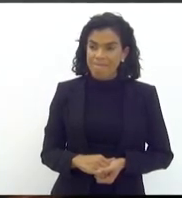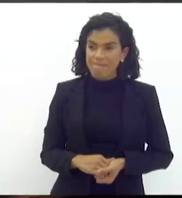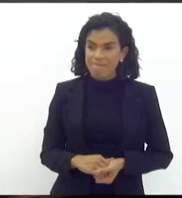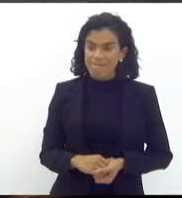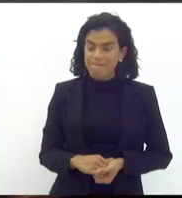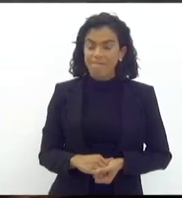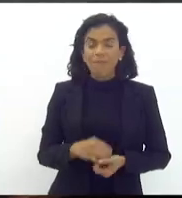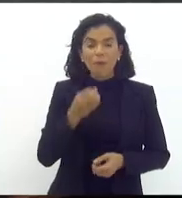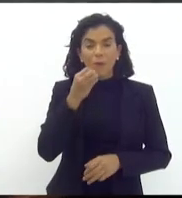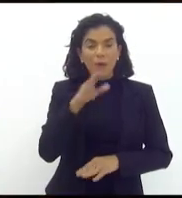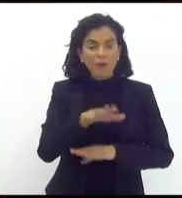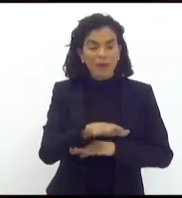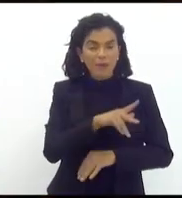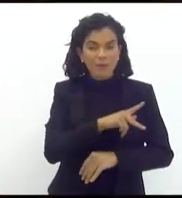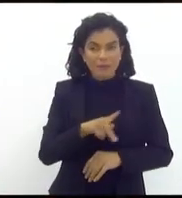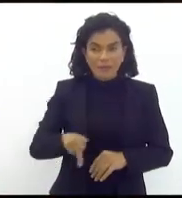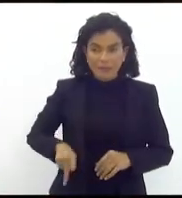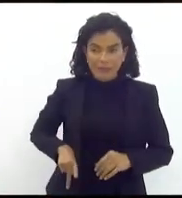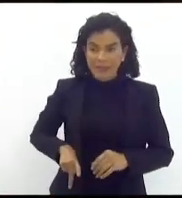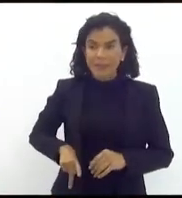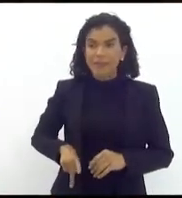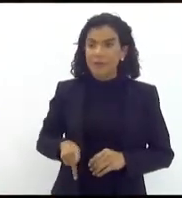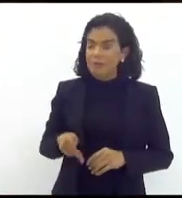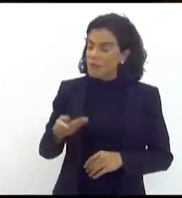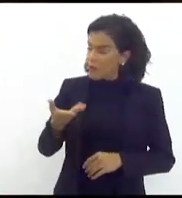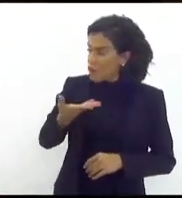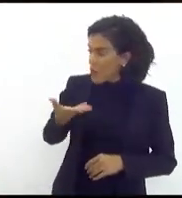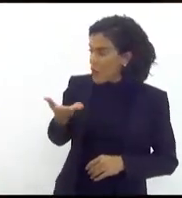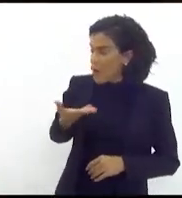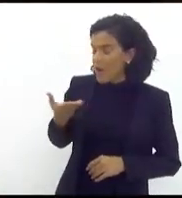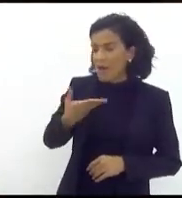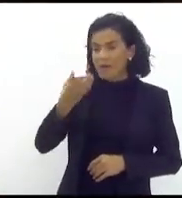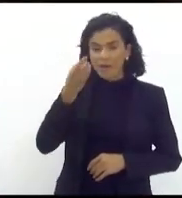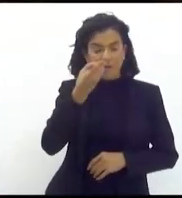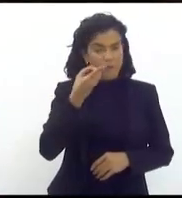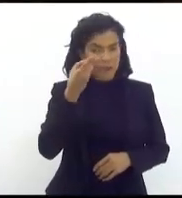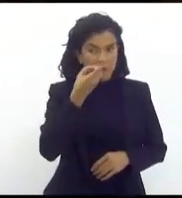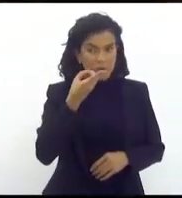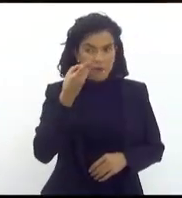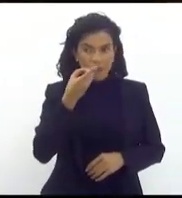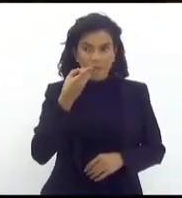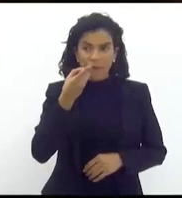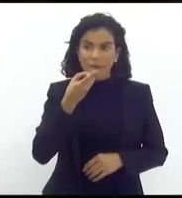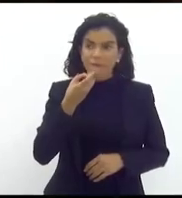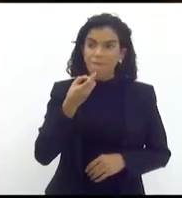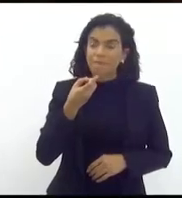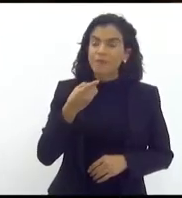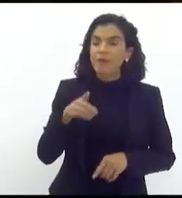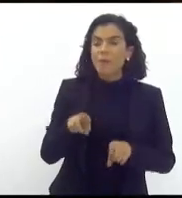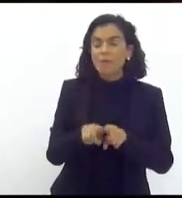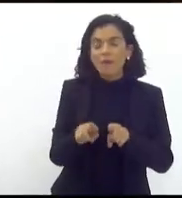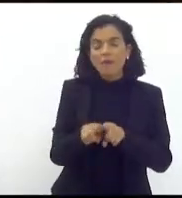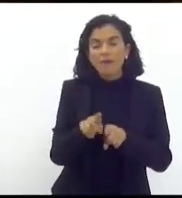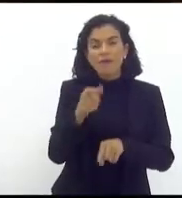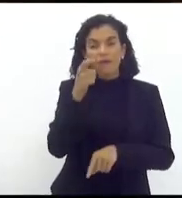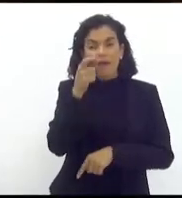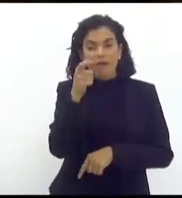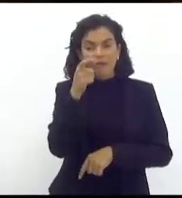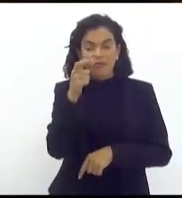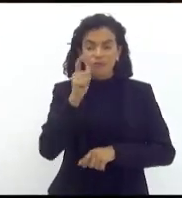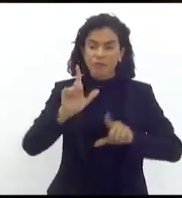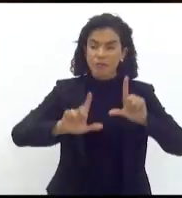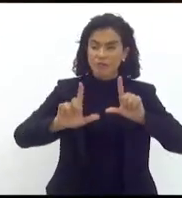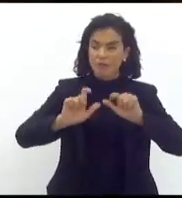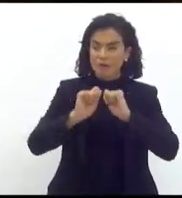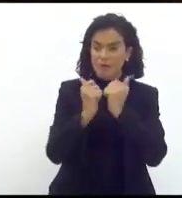Boa tarde Presidente novos colegas parlamentares público presente e que nos assiste pela